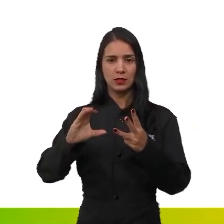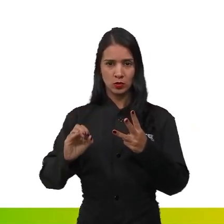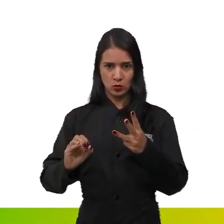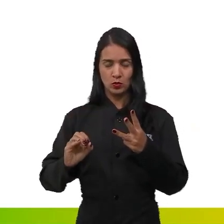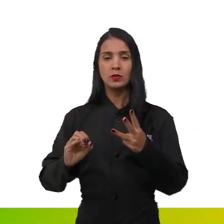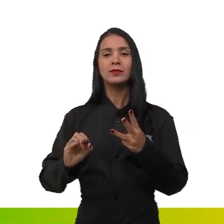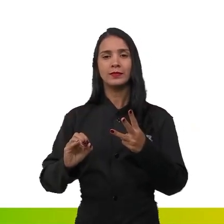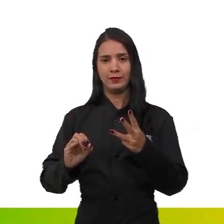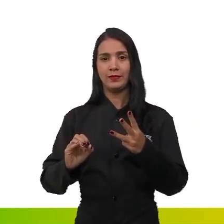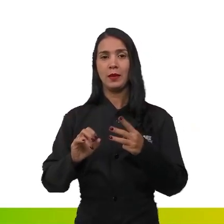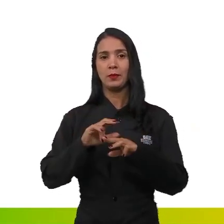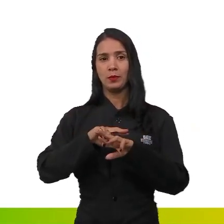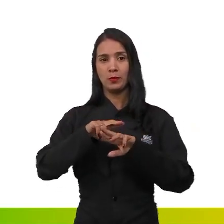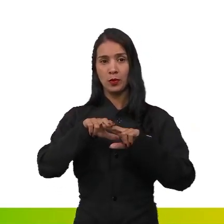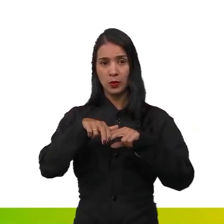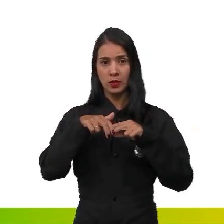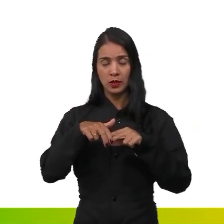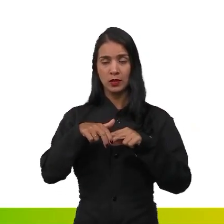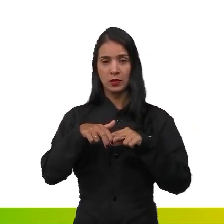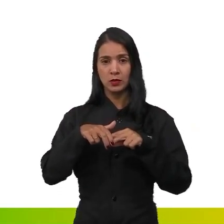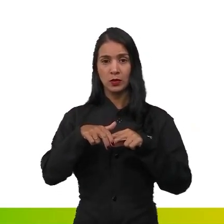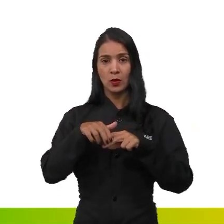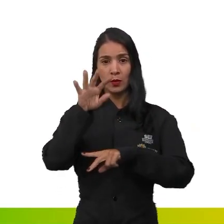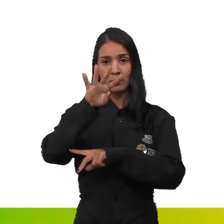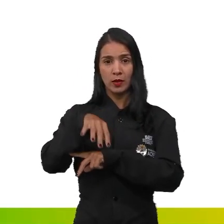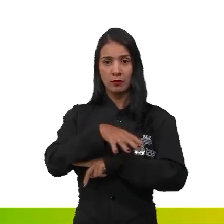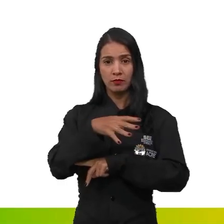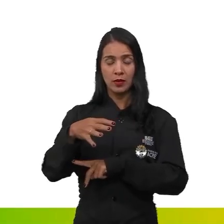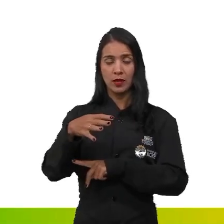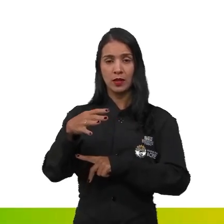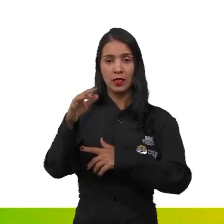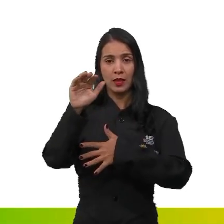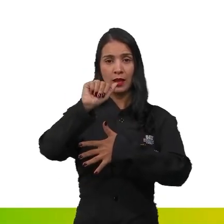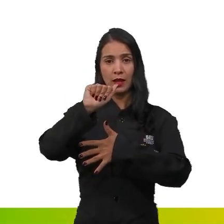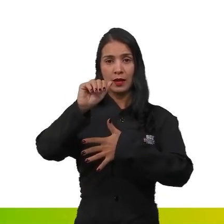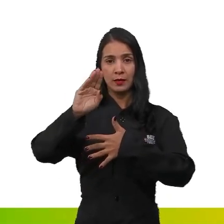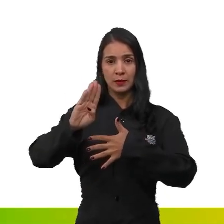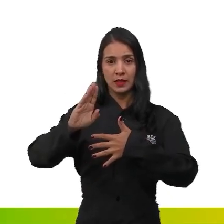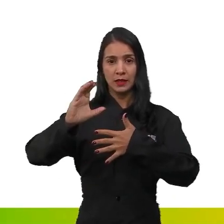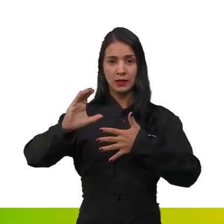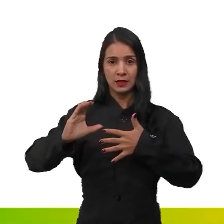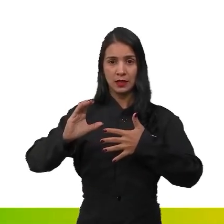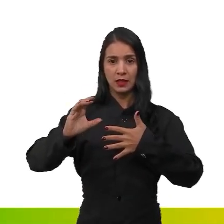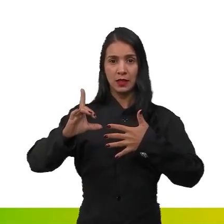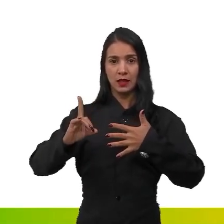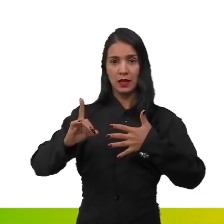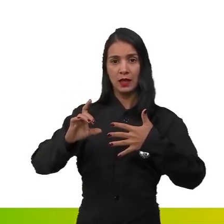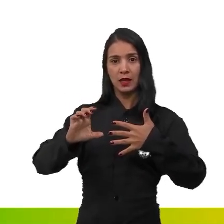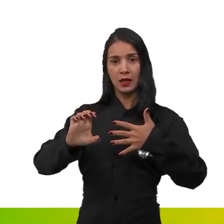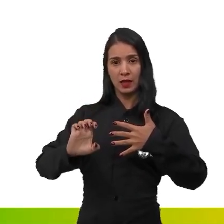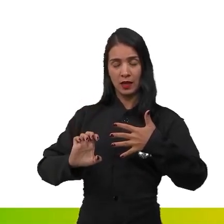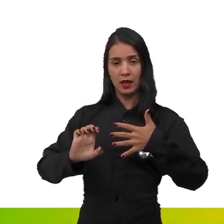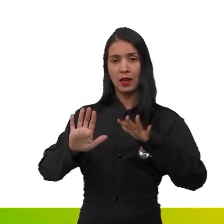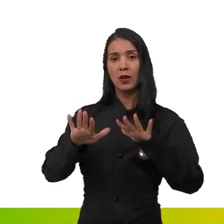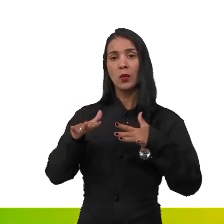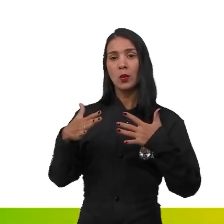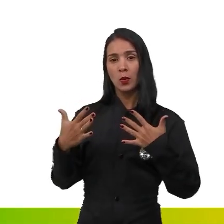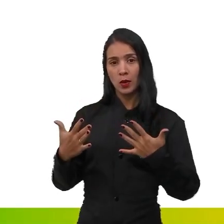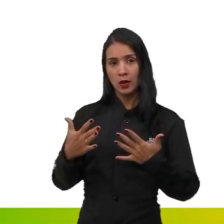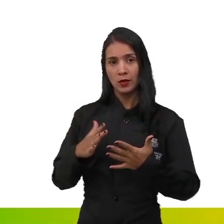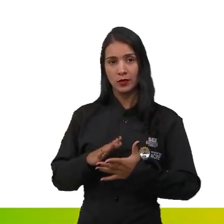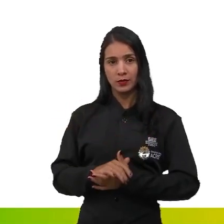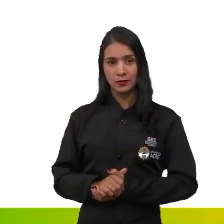certo? Portanto, o meu gabarito aqui é que o nosso não é um recurso aí de coesão,